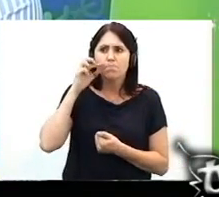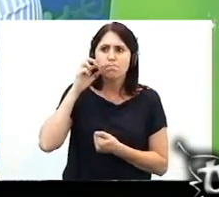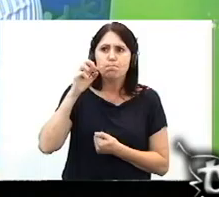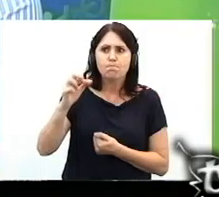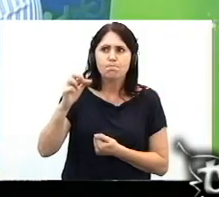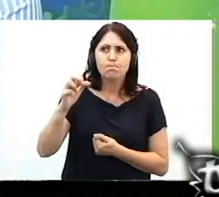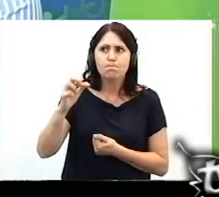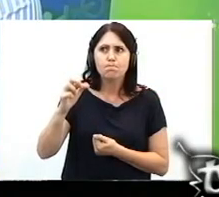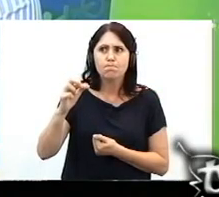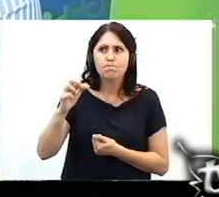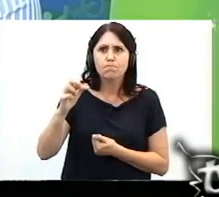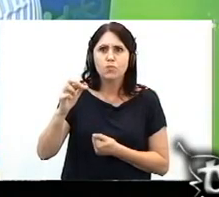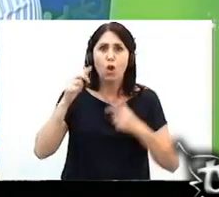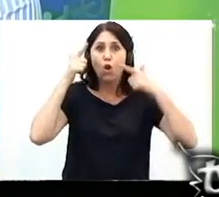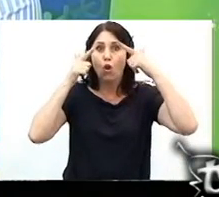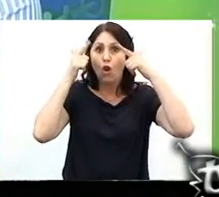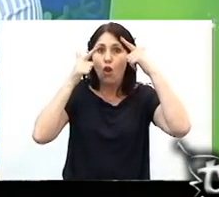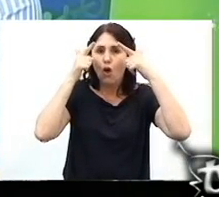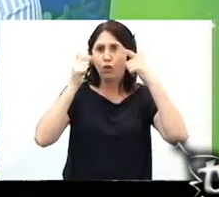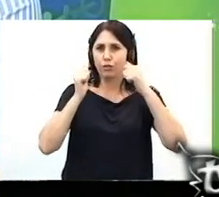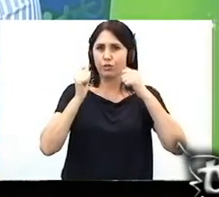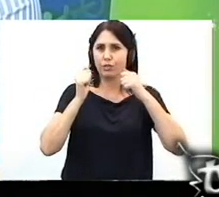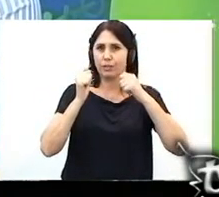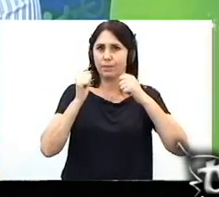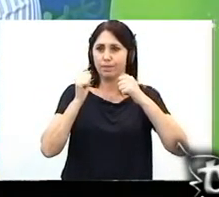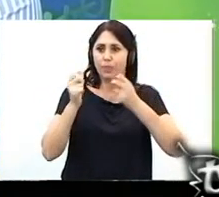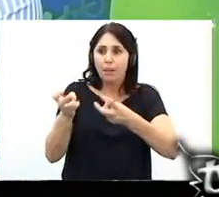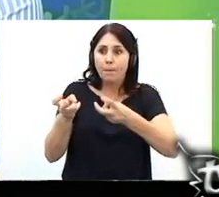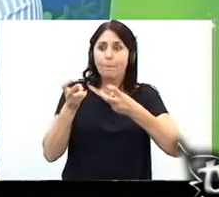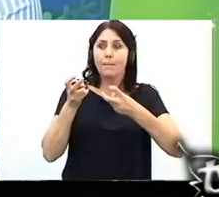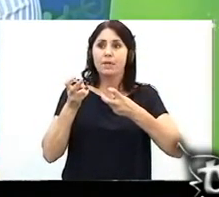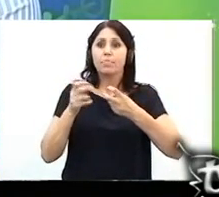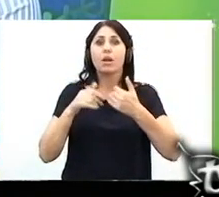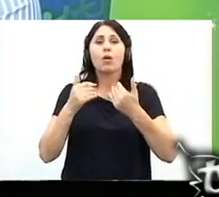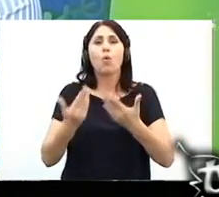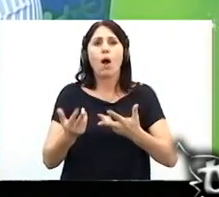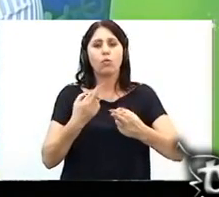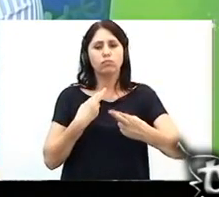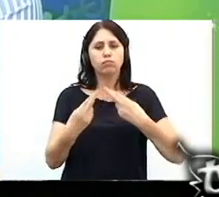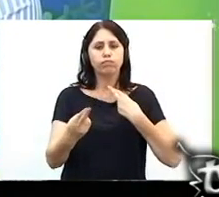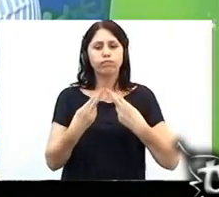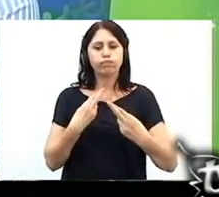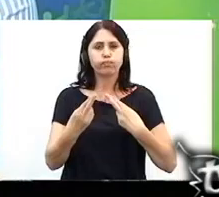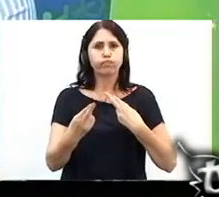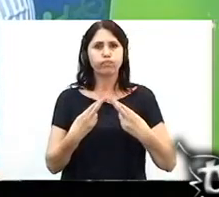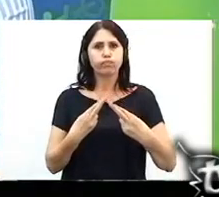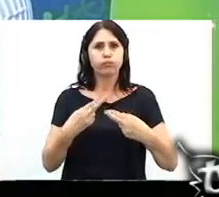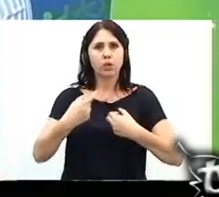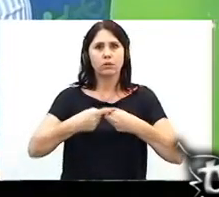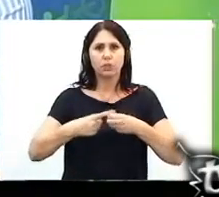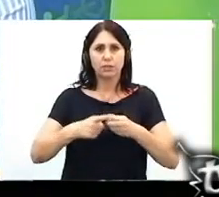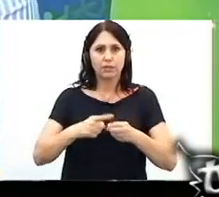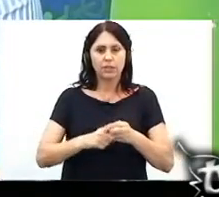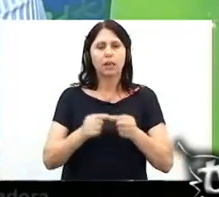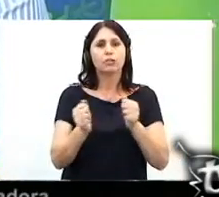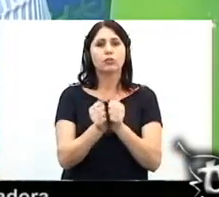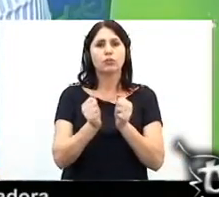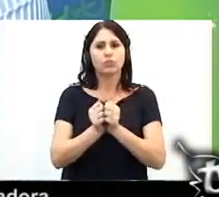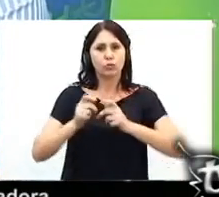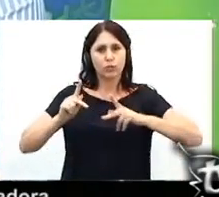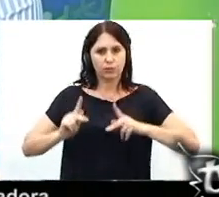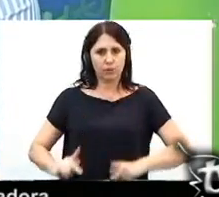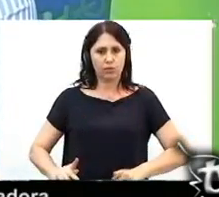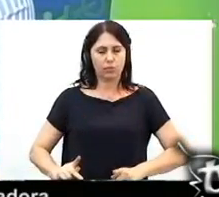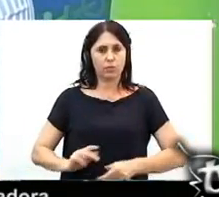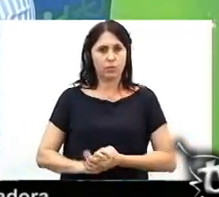repensar essa questão, não é? Com certeza. Eu acho que, primeiro, é a gente olhar para uma perspectiva que é,